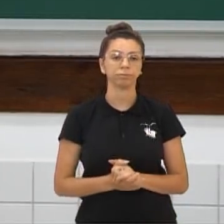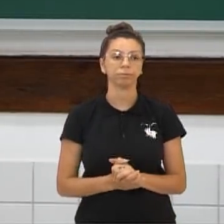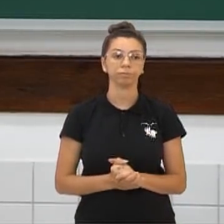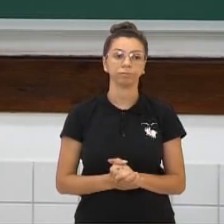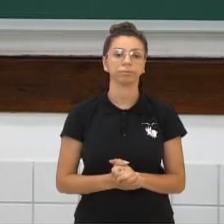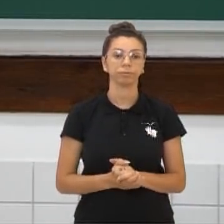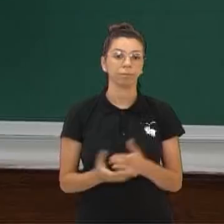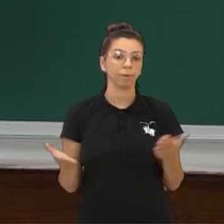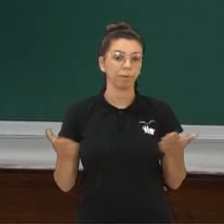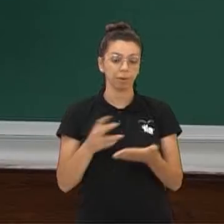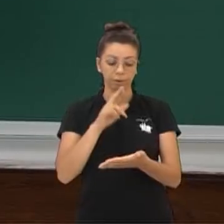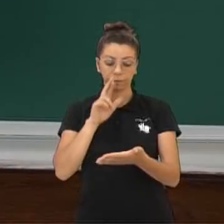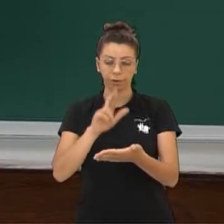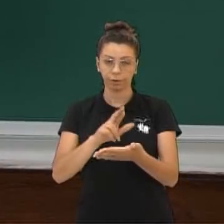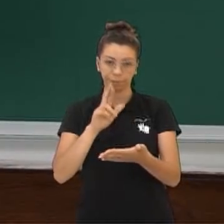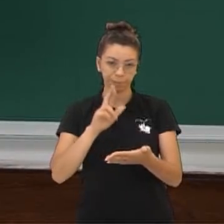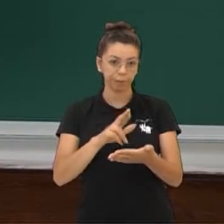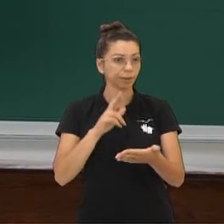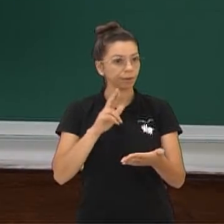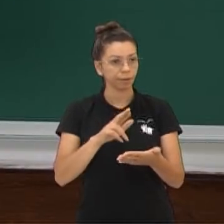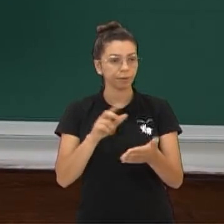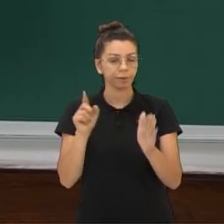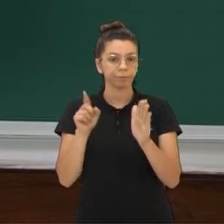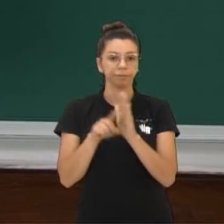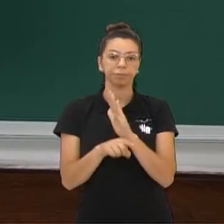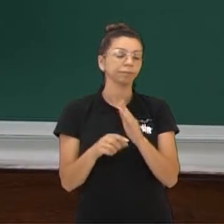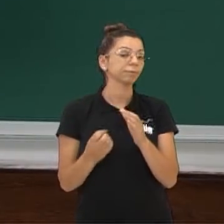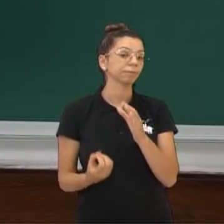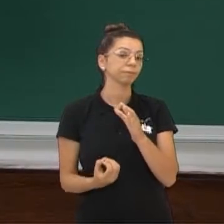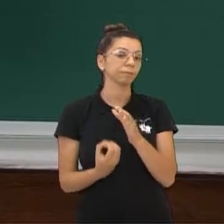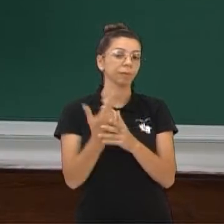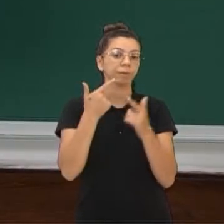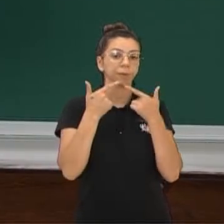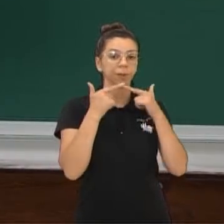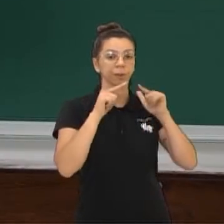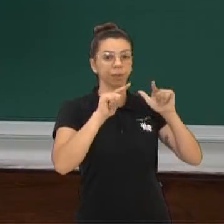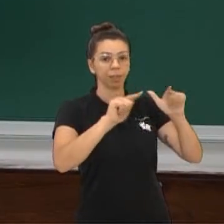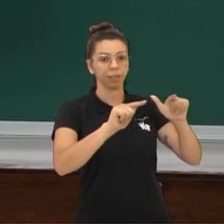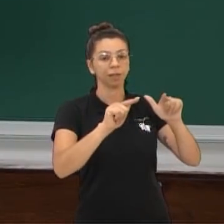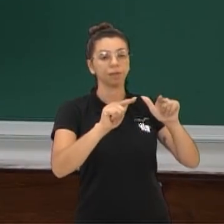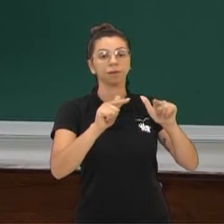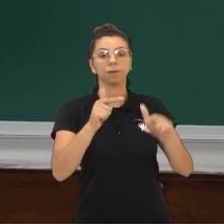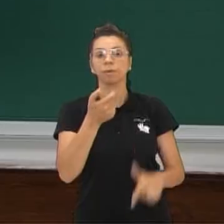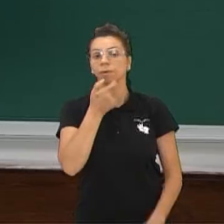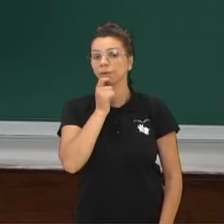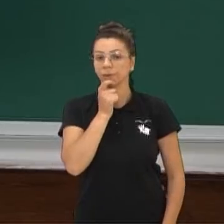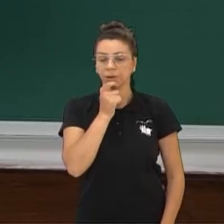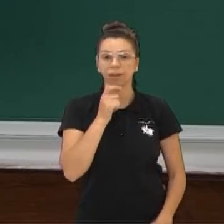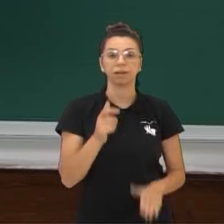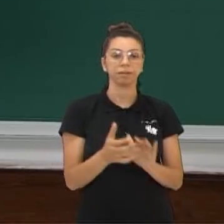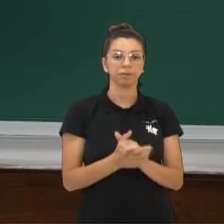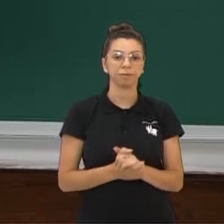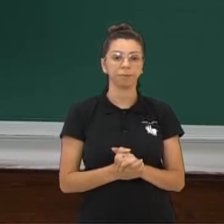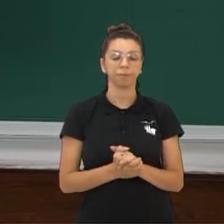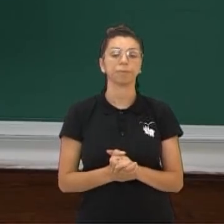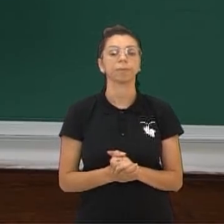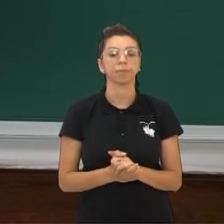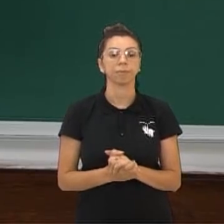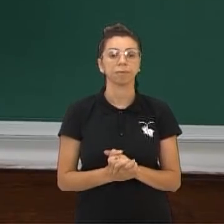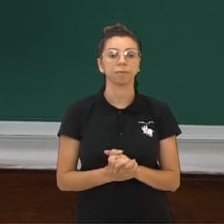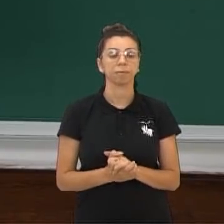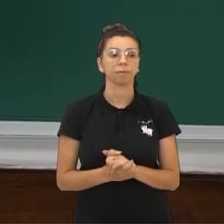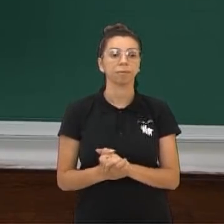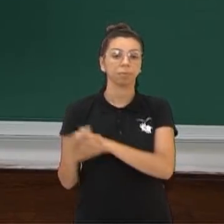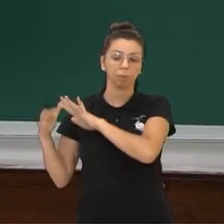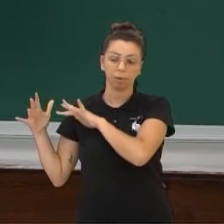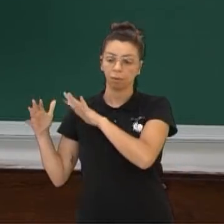Agora vocês vão responder essa questão aqui sobre a origem da língua inglesa. Número 1. Vimos que a língua inglesa teve origem com a